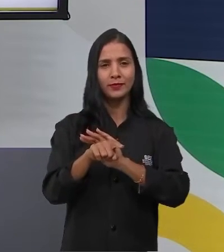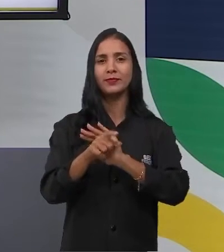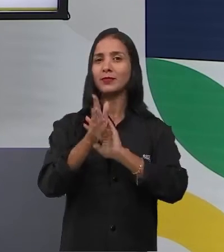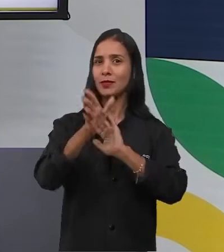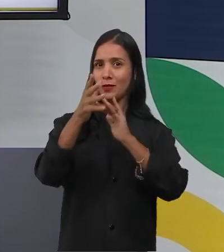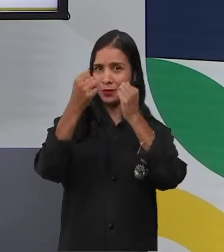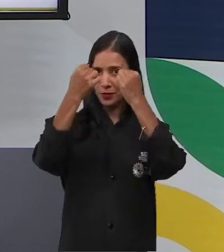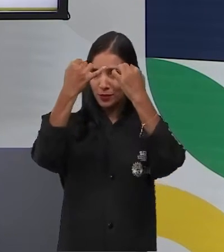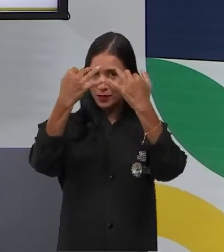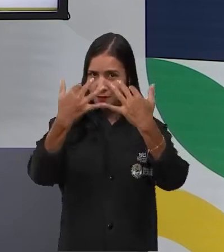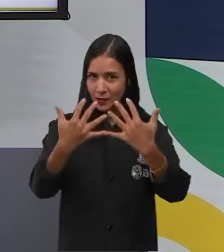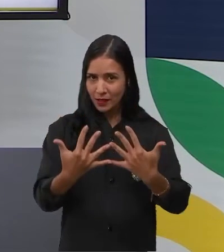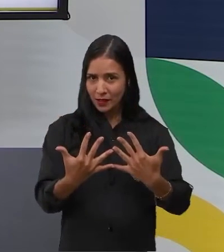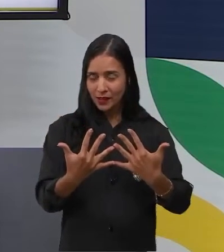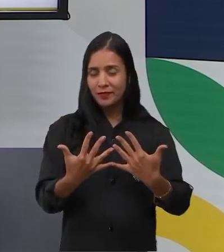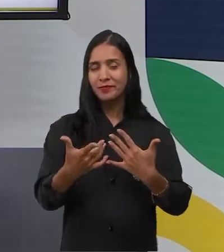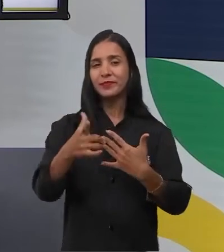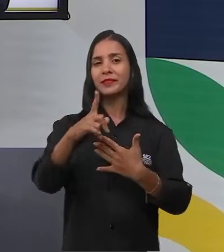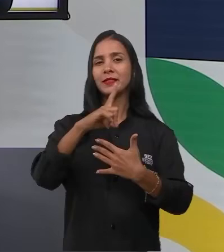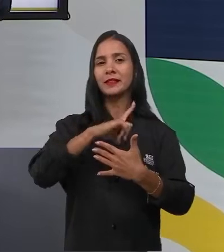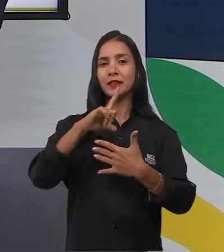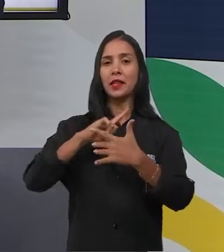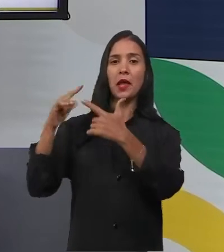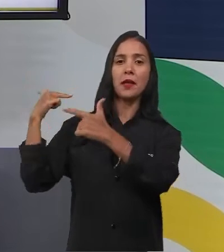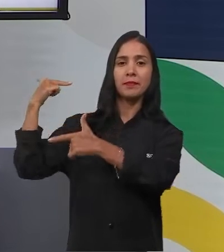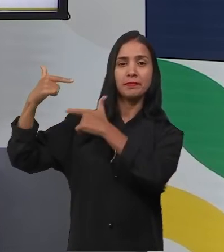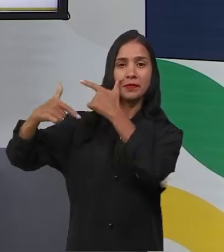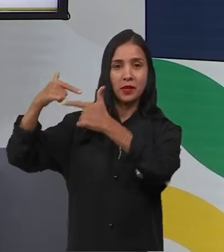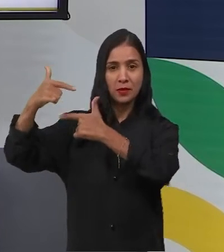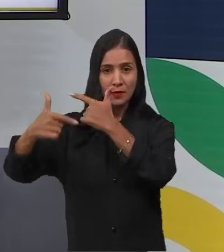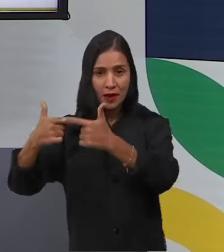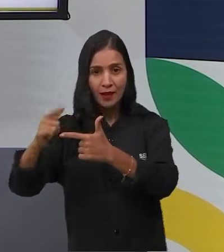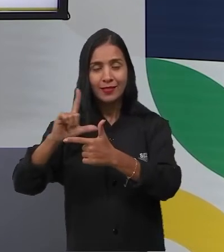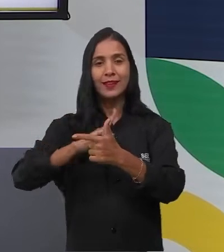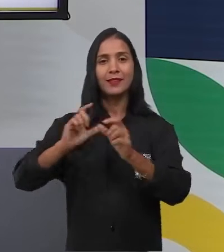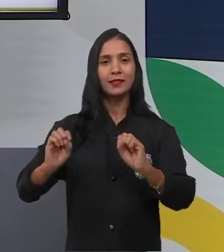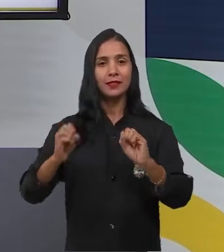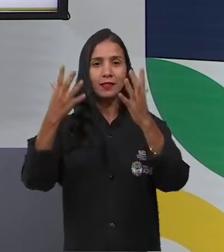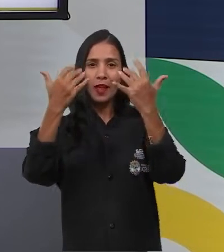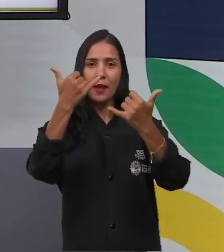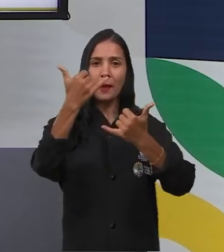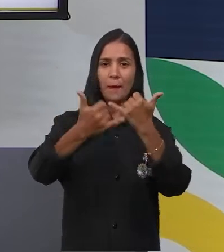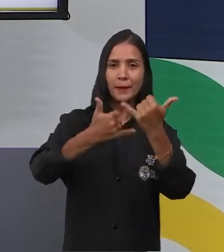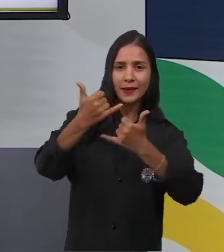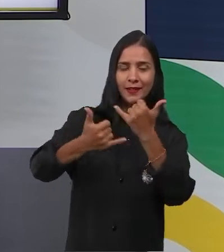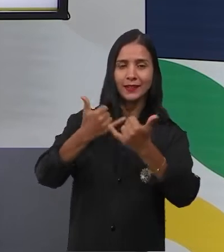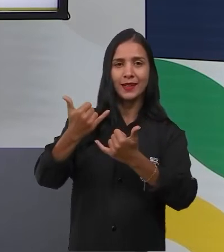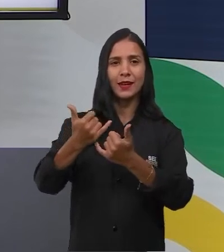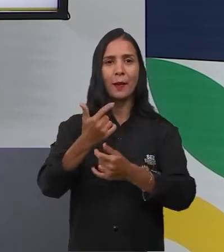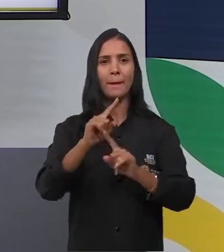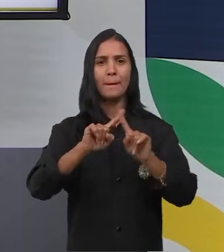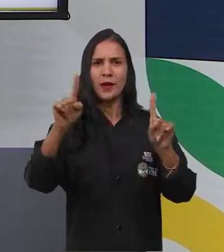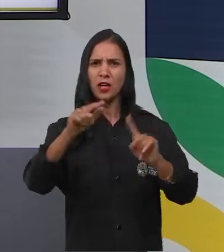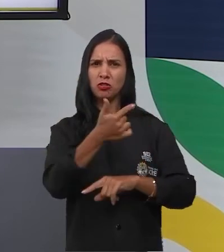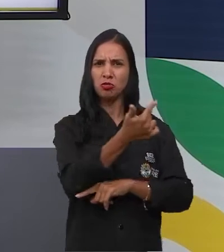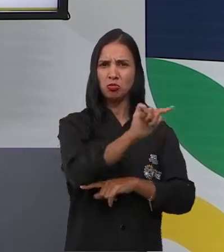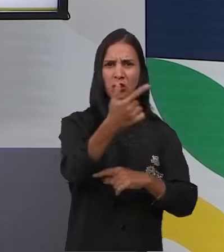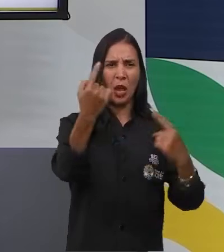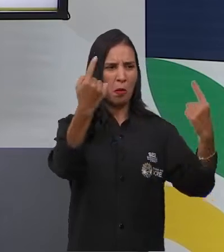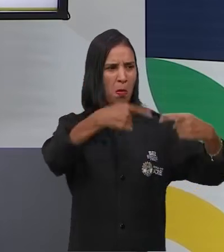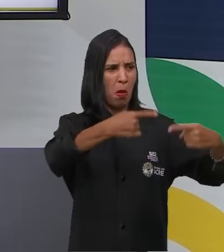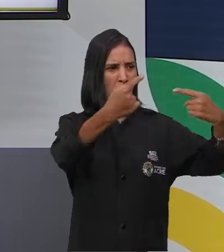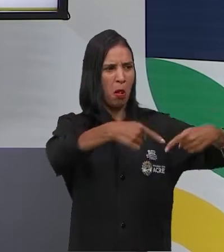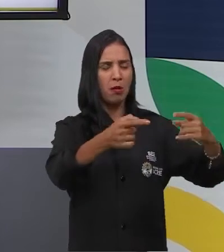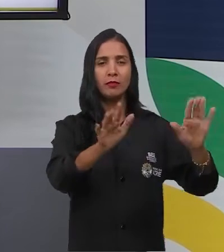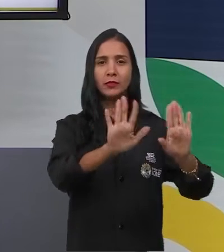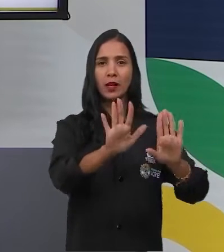essa troca, essa interação, não é competição. E aí tem o direcionamento, a influência de práticas